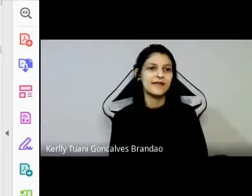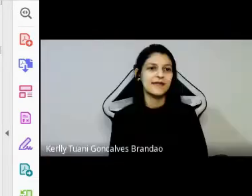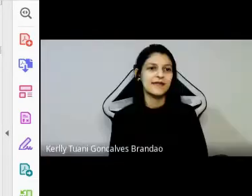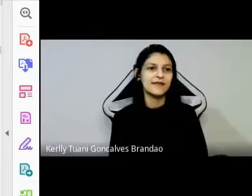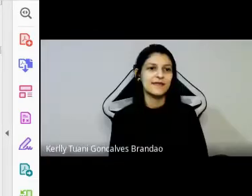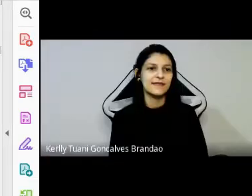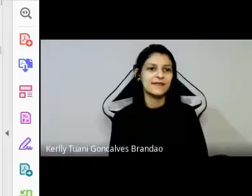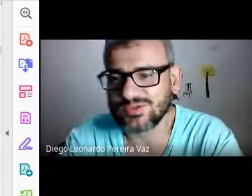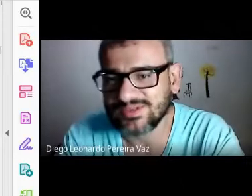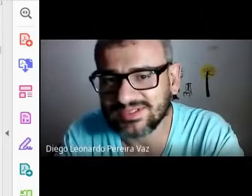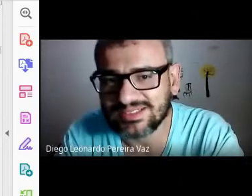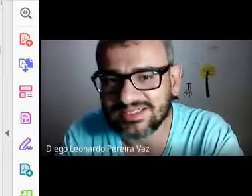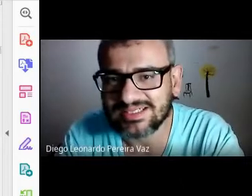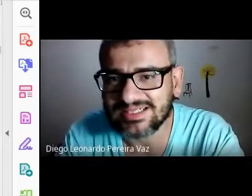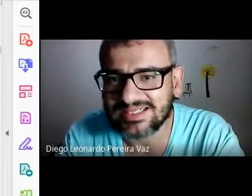Certo. Certo.